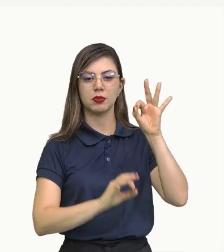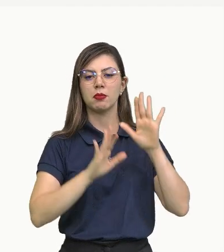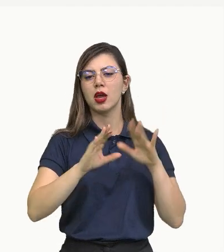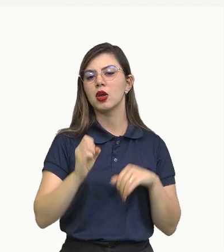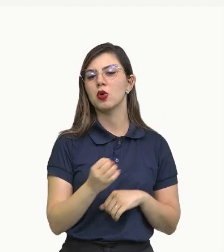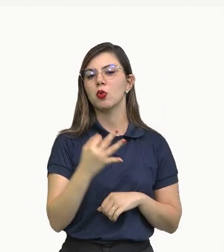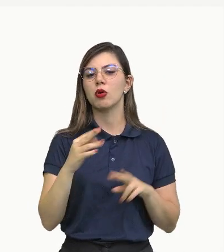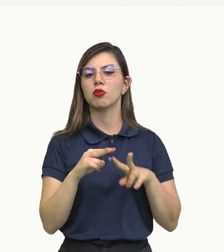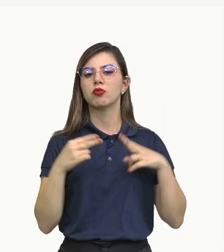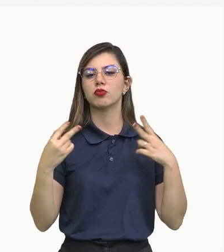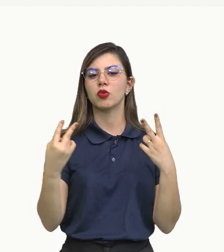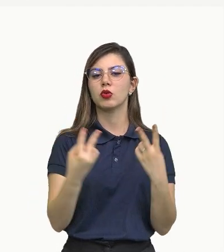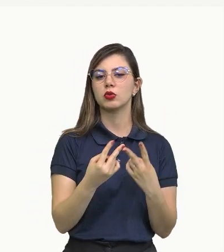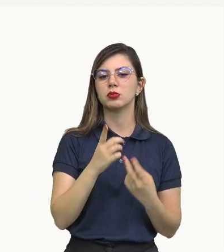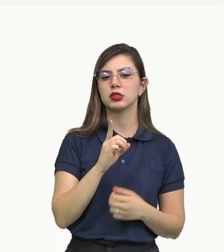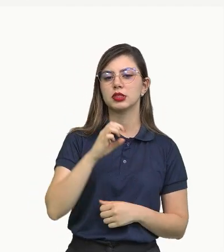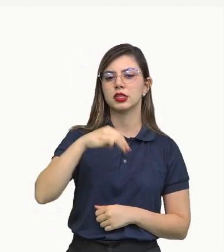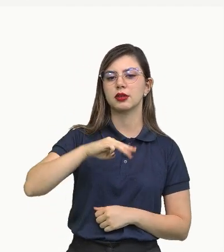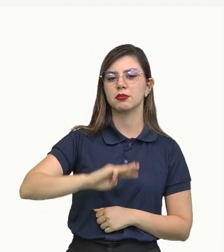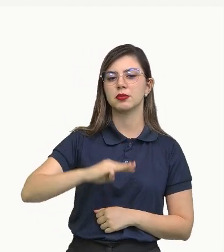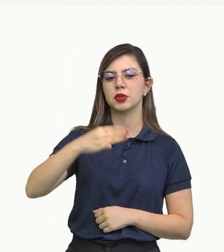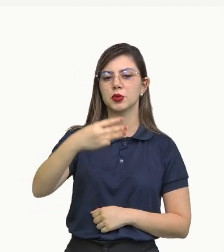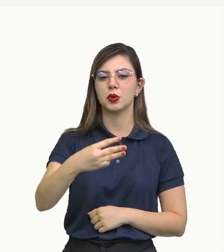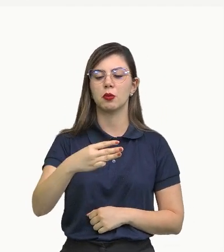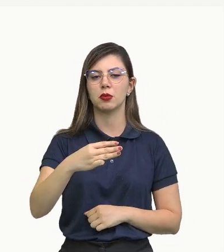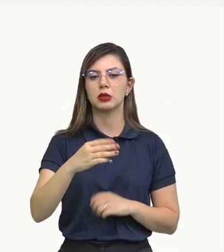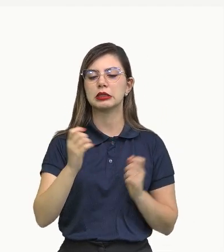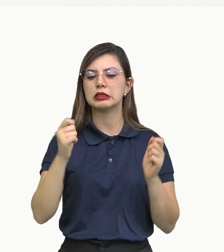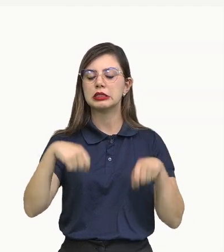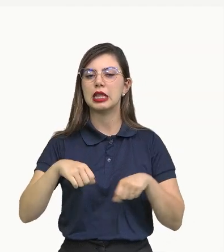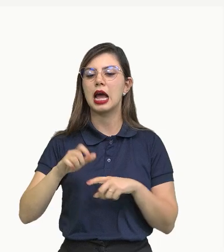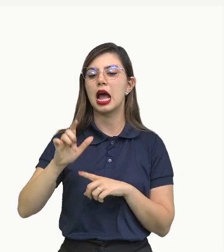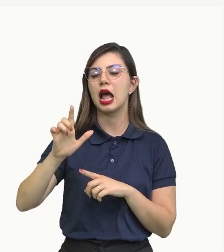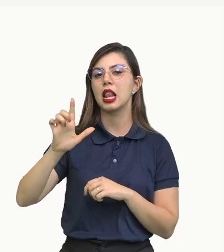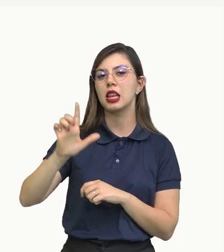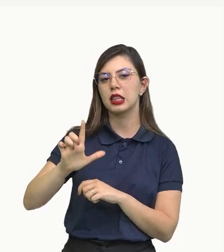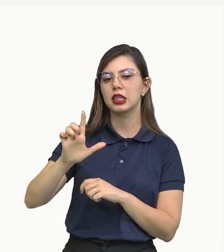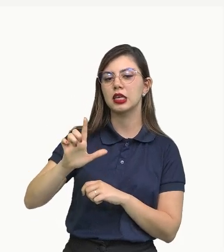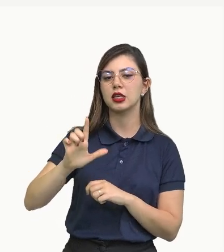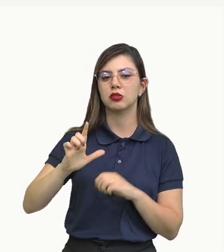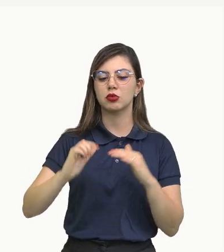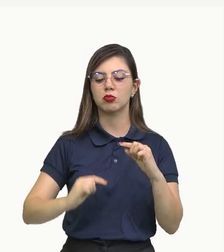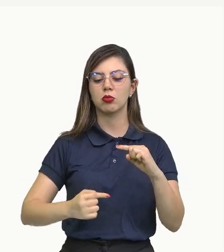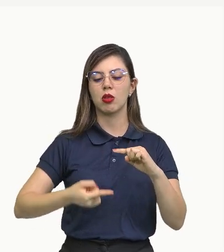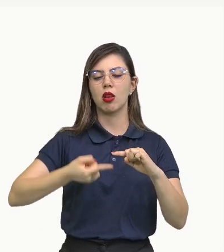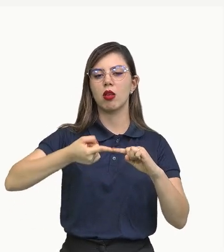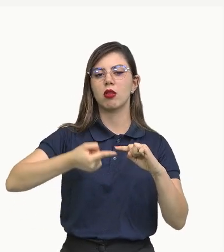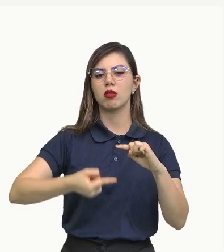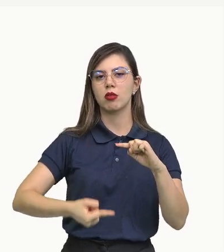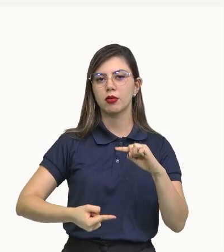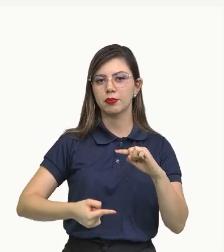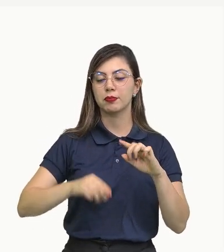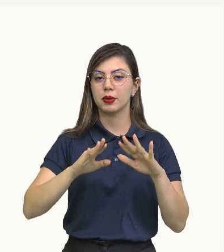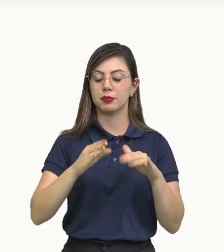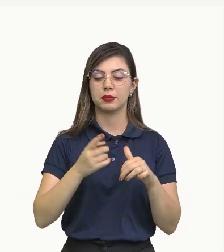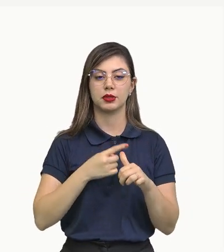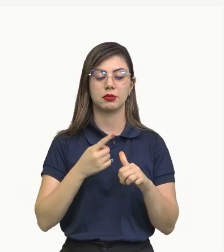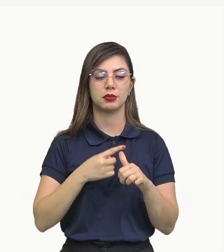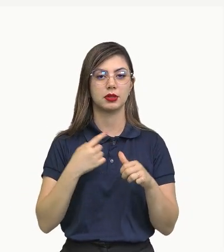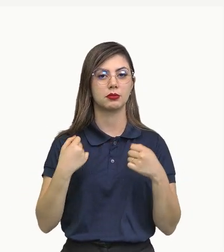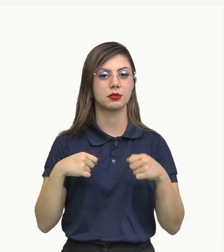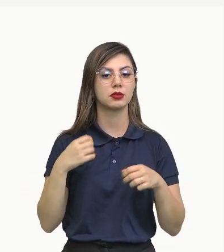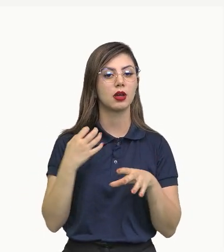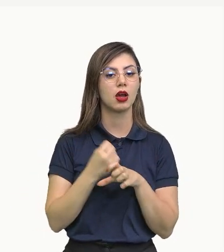decímetros cúbicos e qual é a sua capacidade máxima em litros? Então, vamos aos cálculos, tá? Qual é o primeiro passo? O primeiro